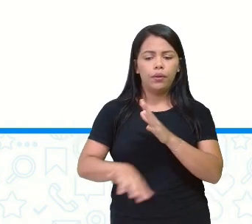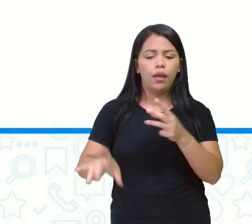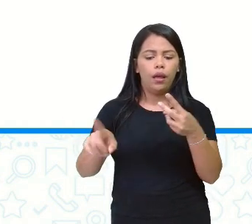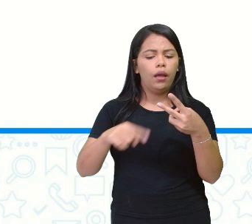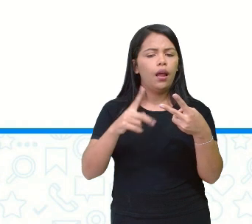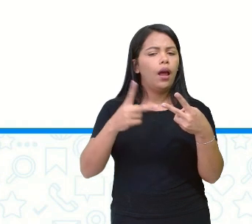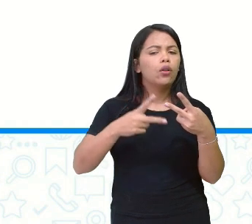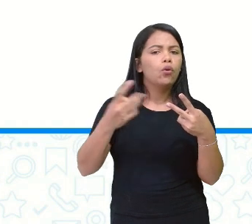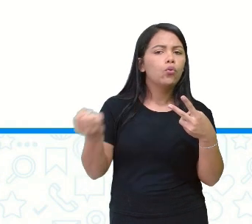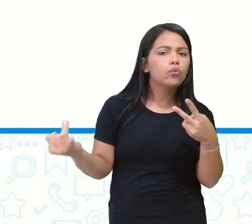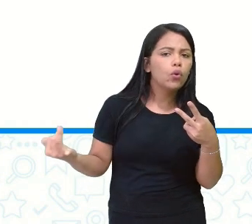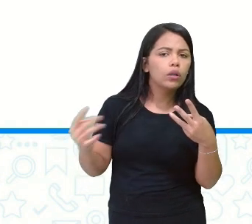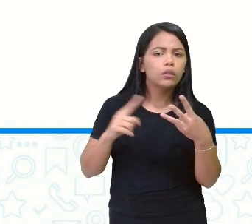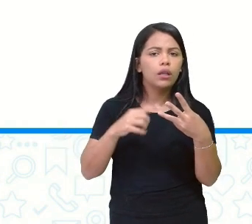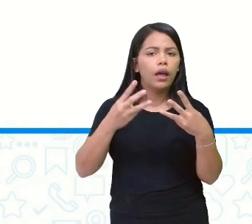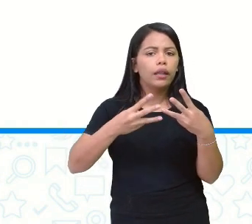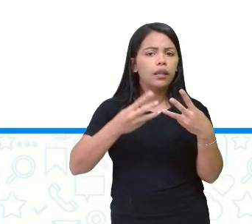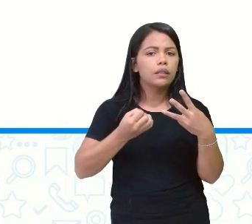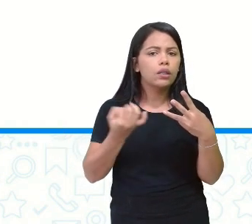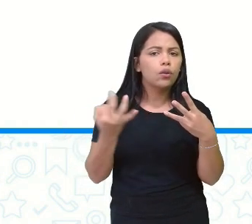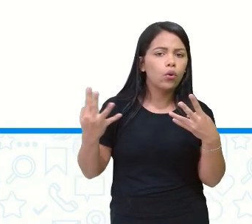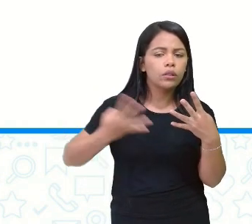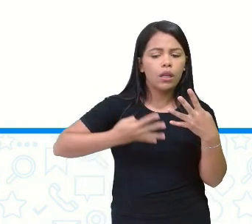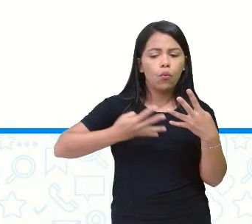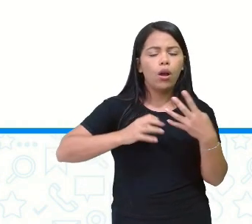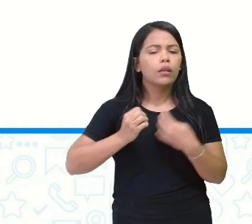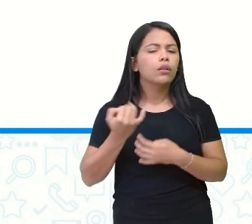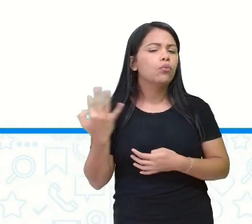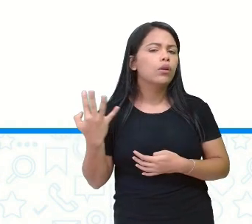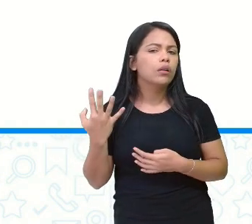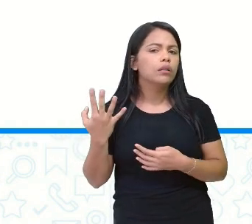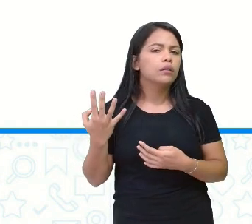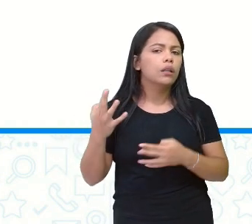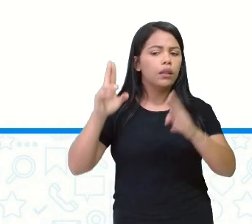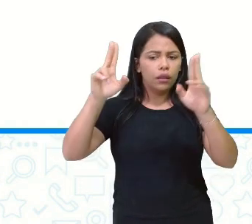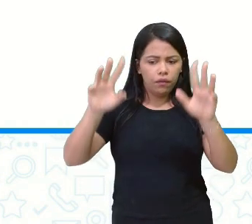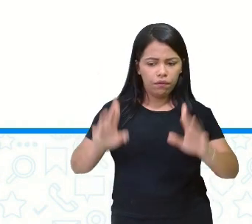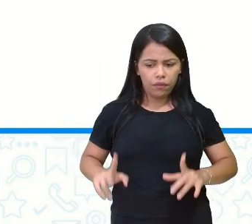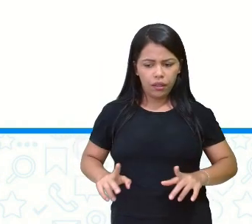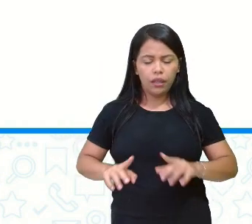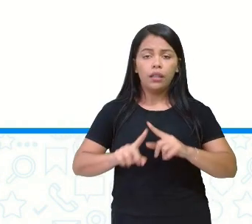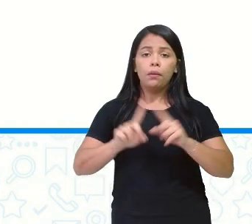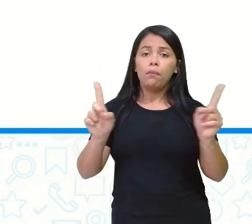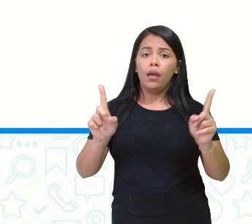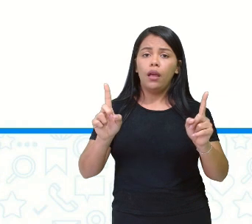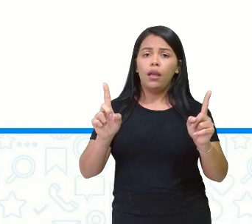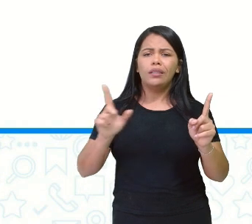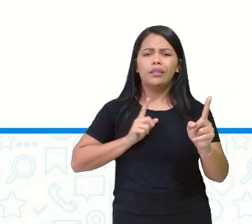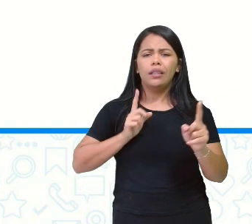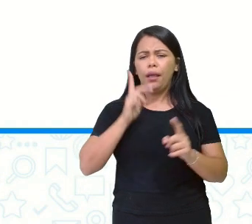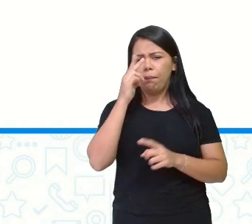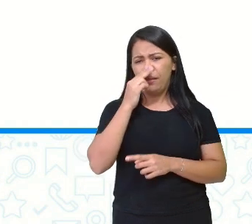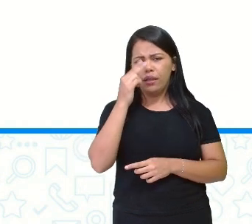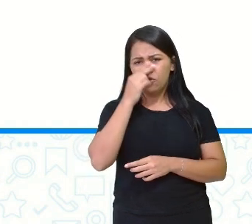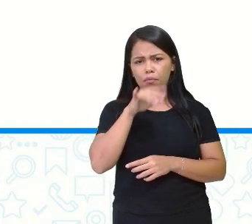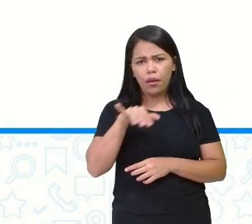4 são figuras diferentes. Mas será que algumas delas também vão apresentar a mesma